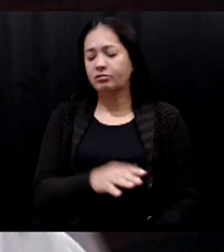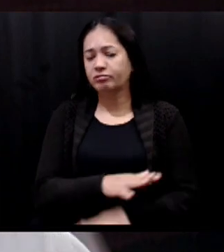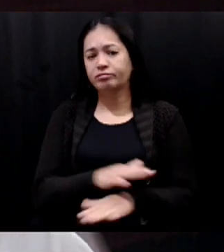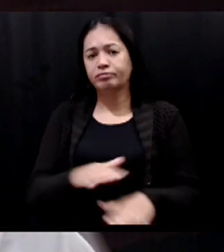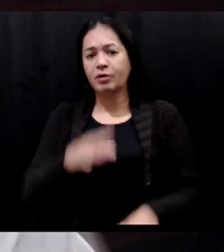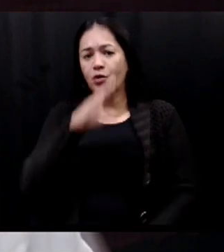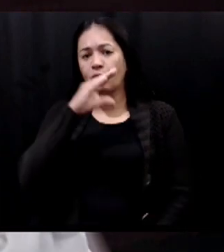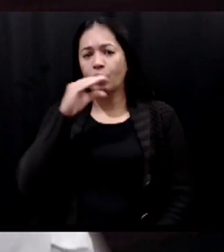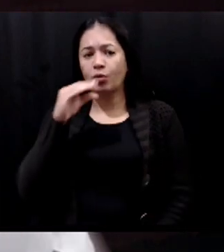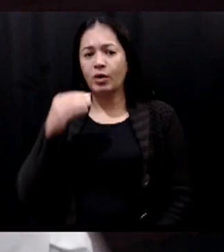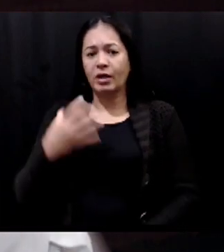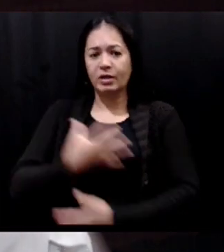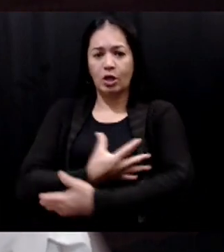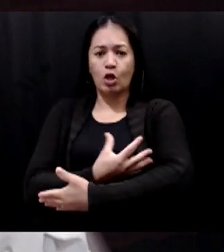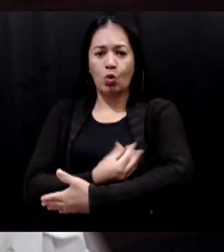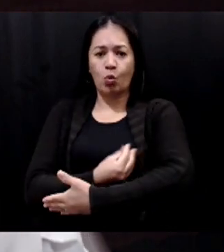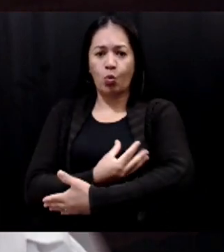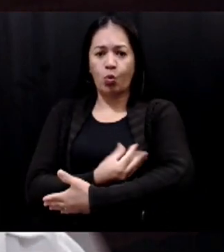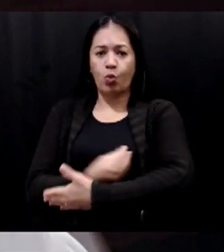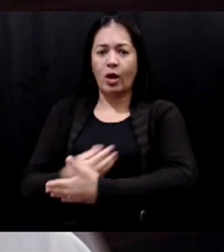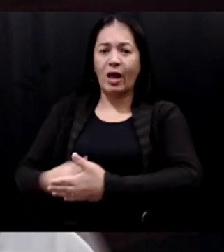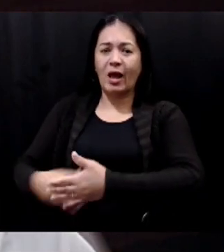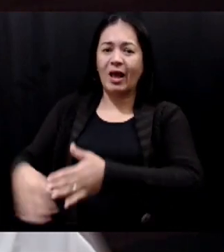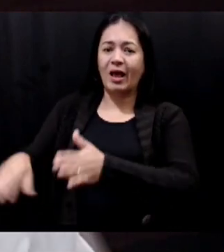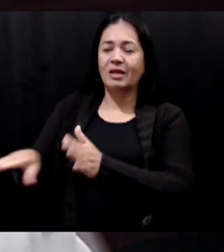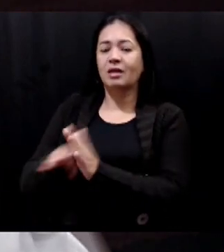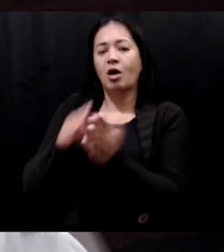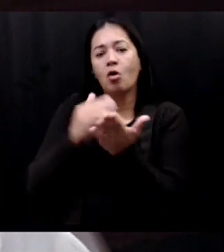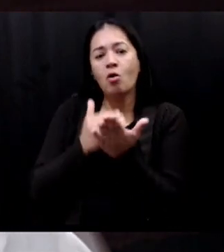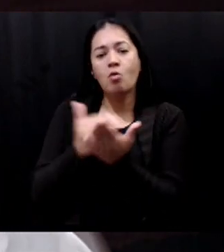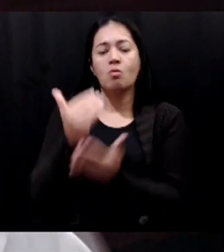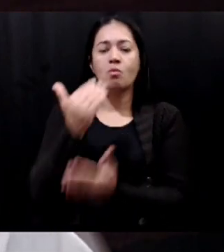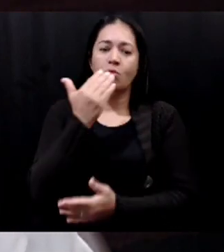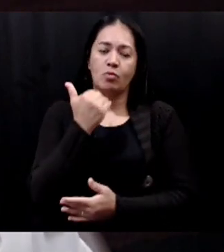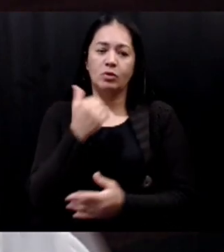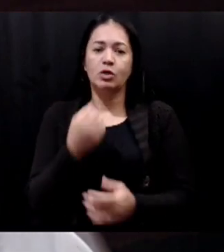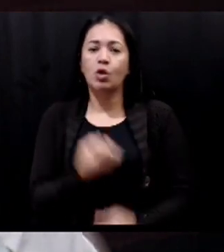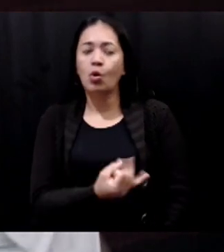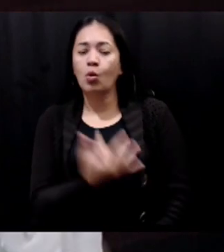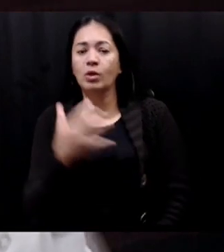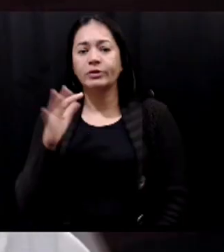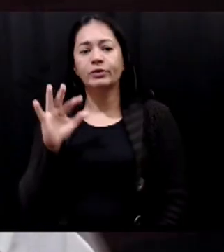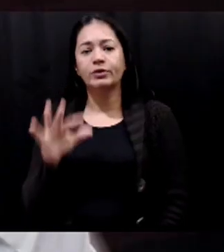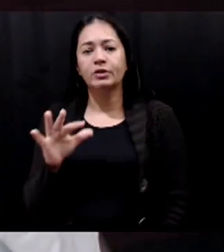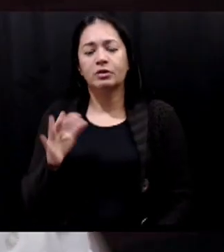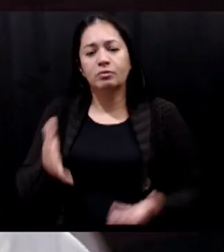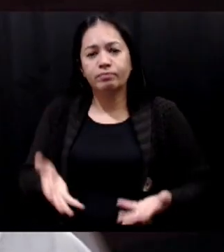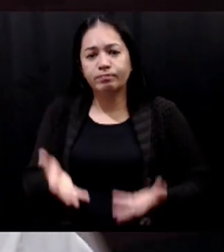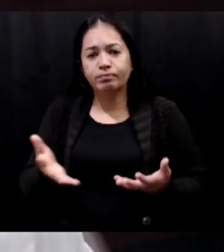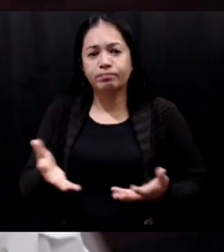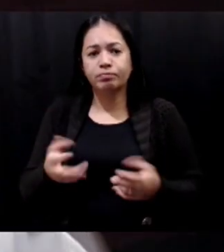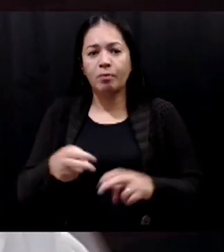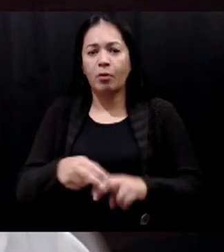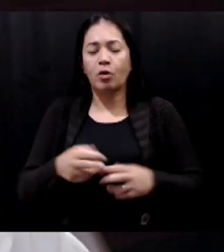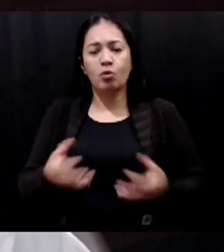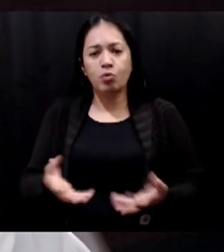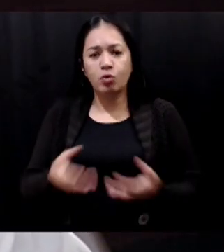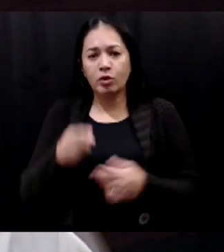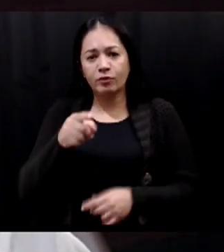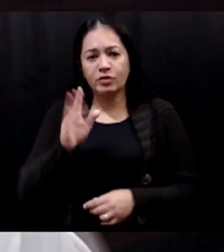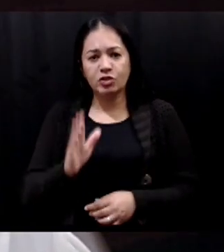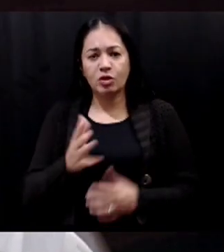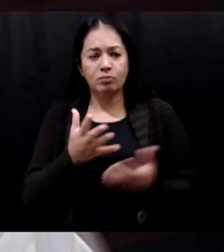amamentação até a introdução alimentar, e o quanto isso contribuiu através dos estímulos que você foi recebendo ao longo da